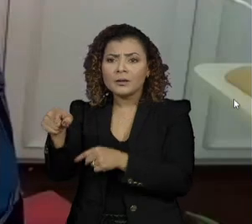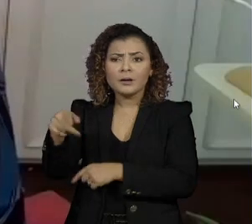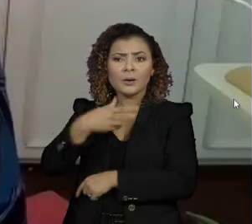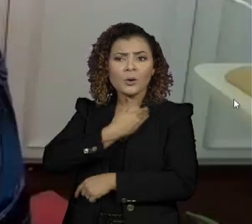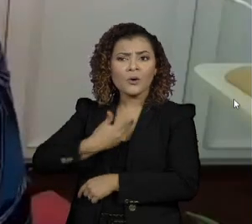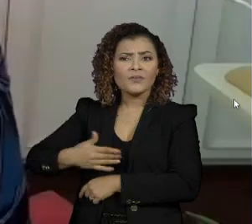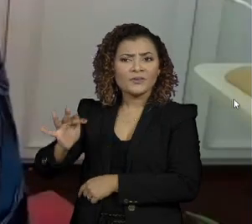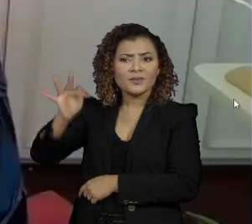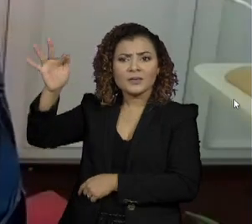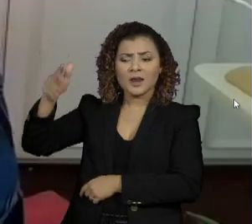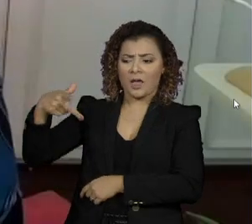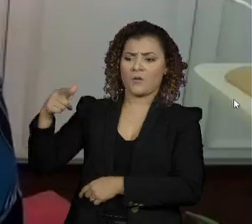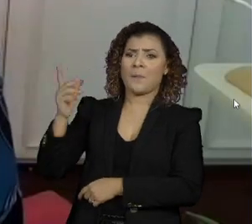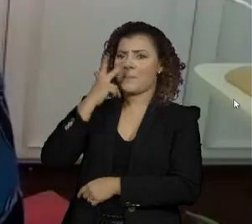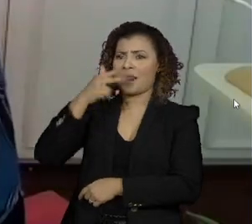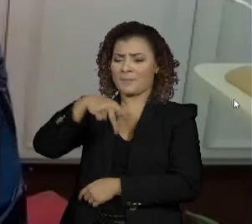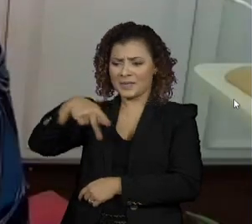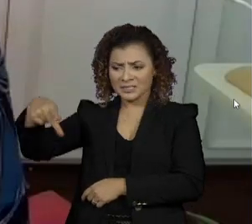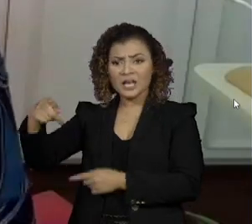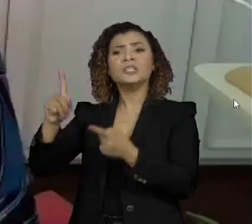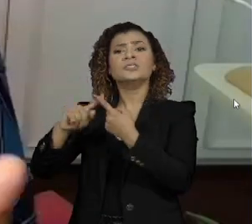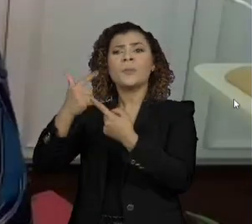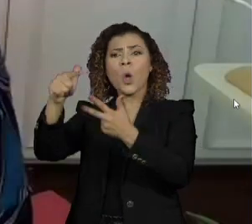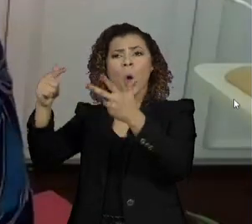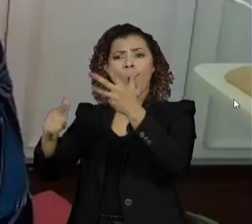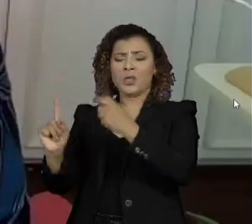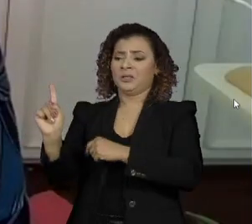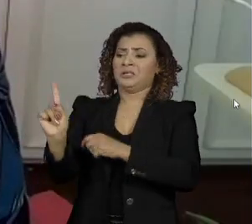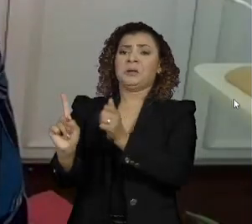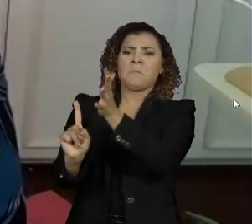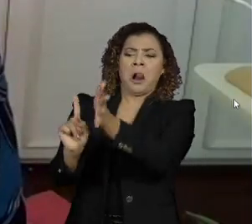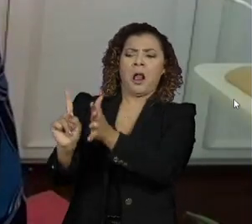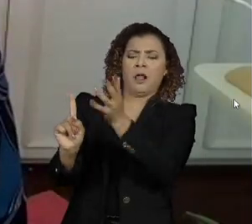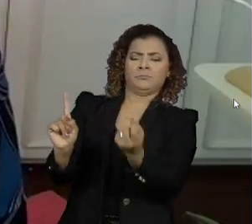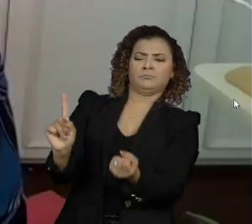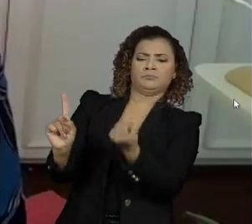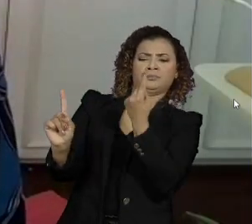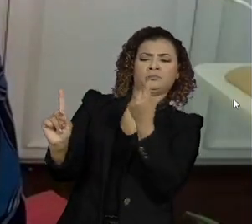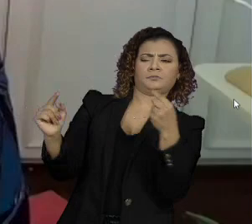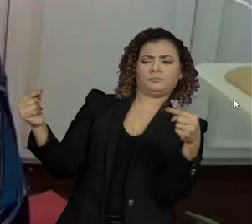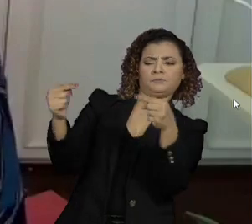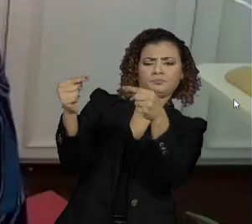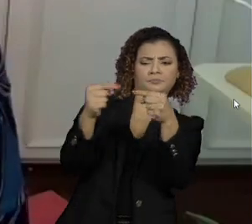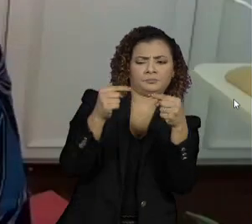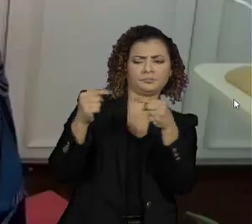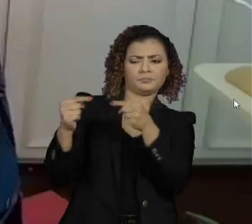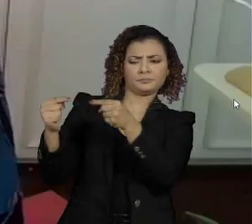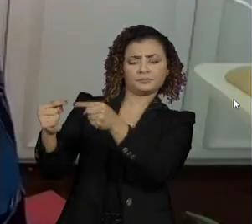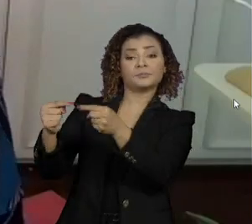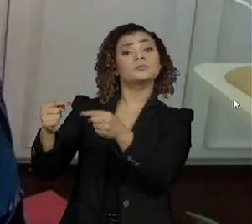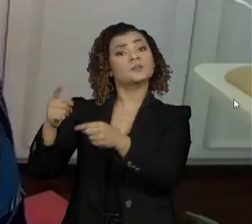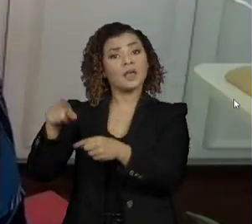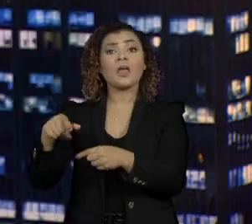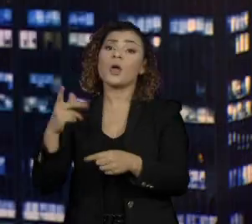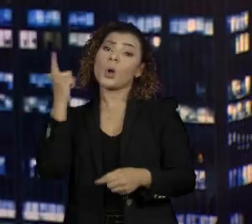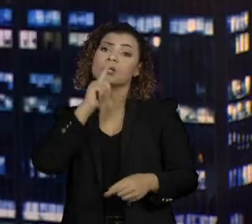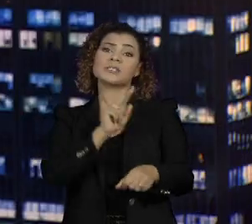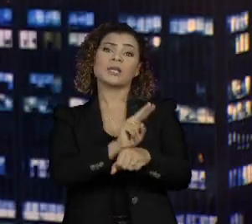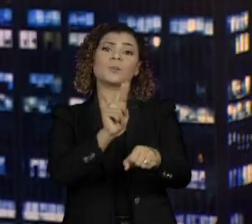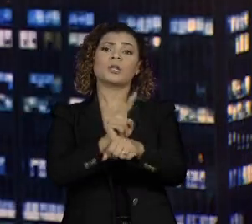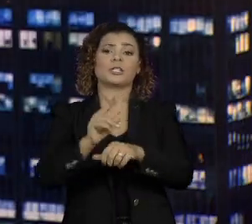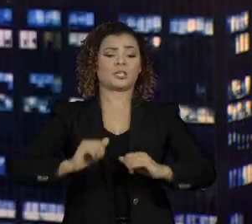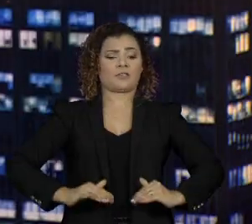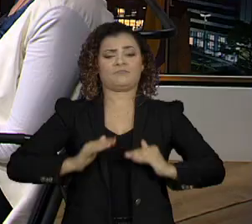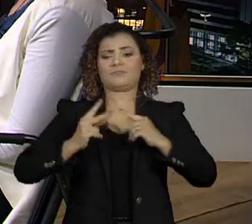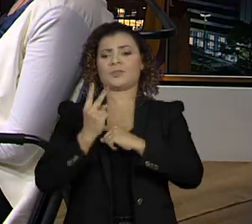autoridades federais, muito além do presidente da República, que pedem. O Ministério da Economia chega a dizer em novembro do ano passado, estamos alcançando a imunidade de